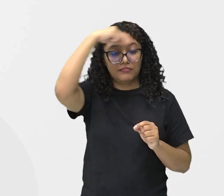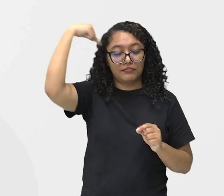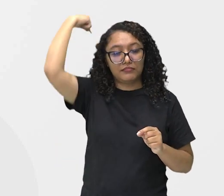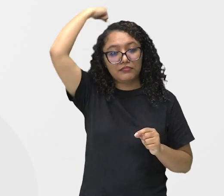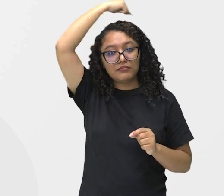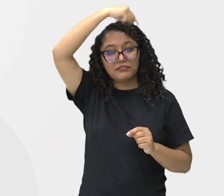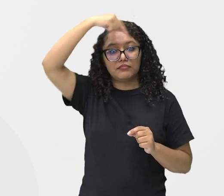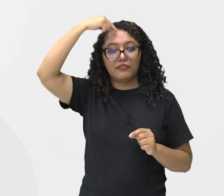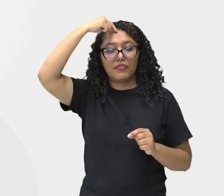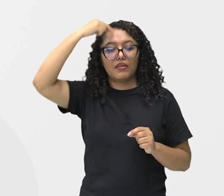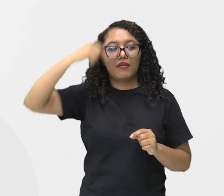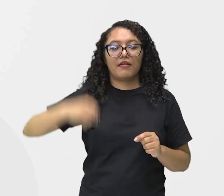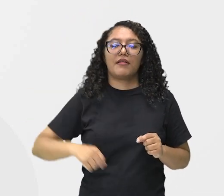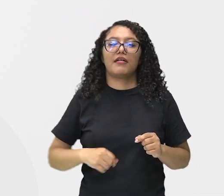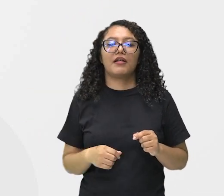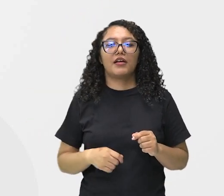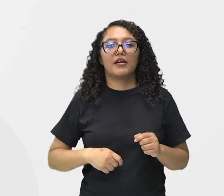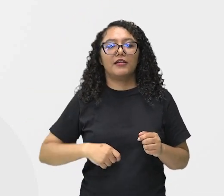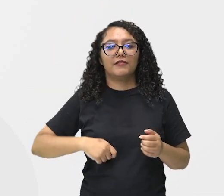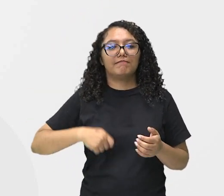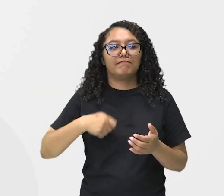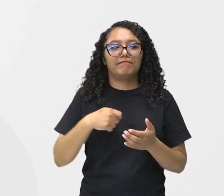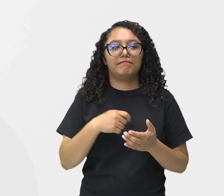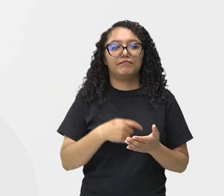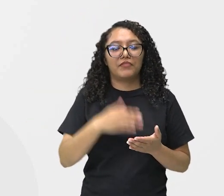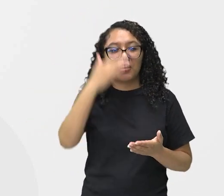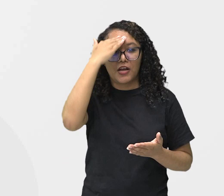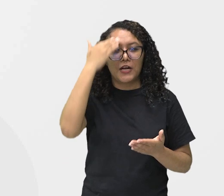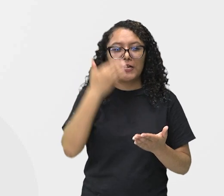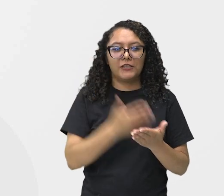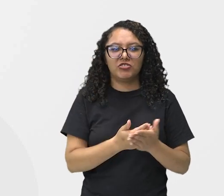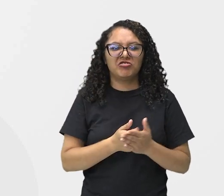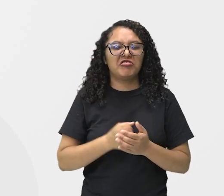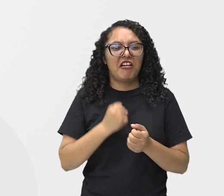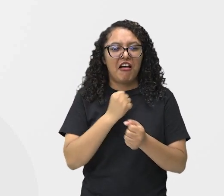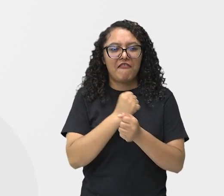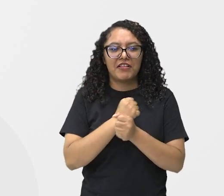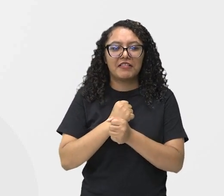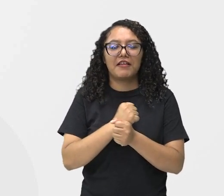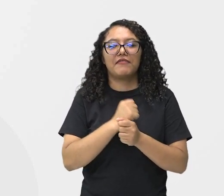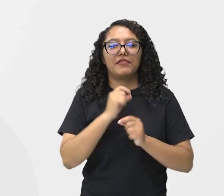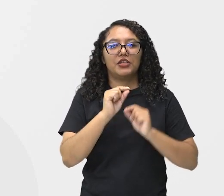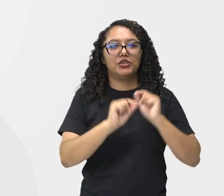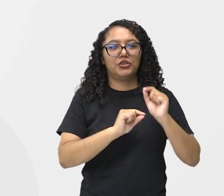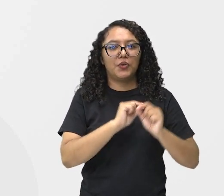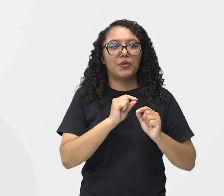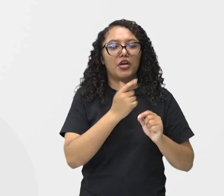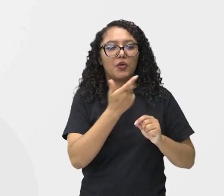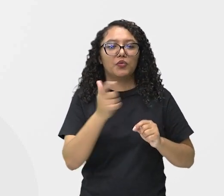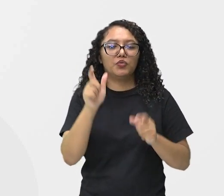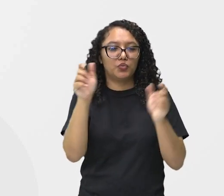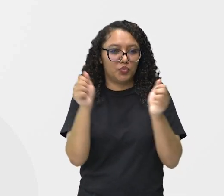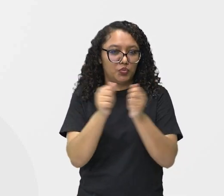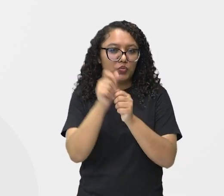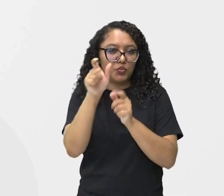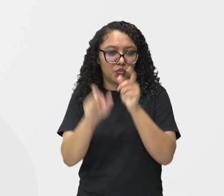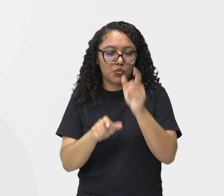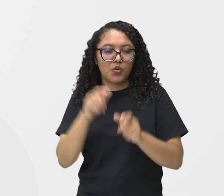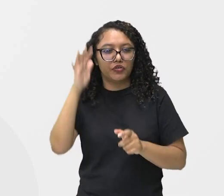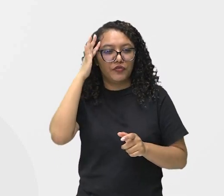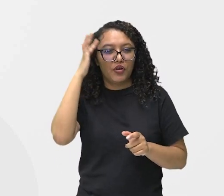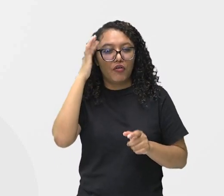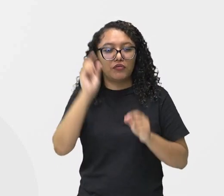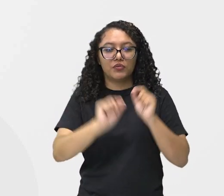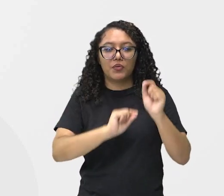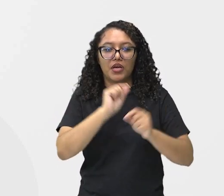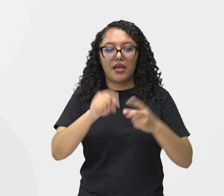defendia veemente, junto com todos os filósofos que estudavam Platão, que